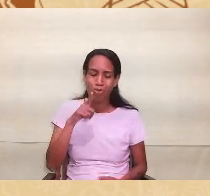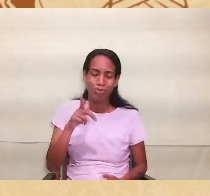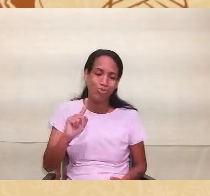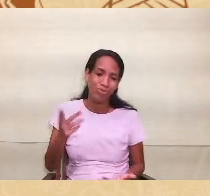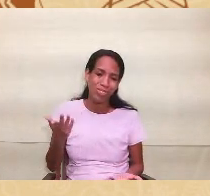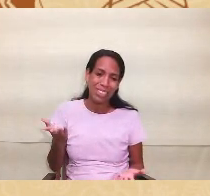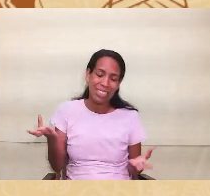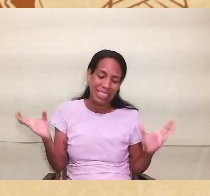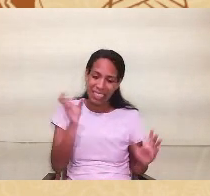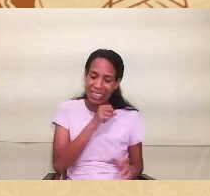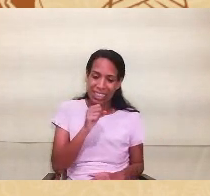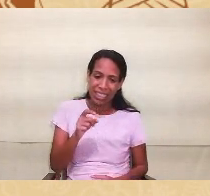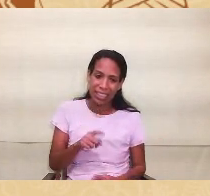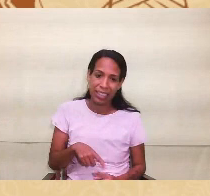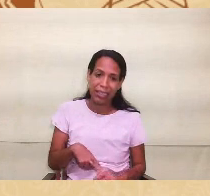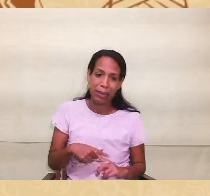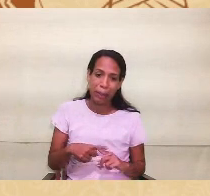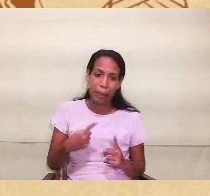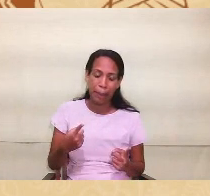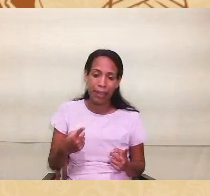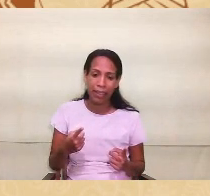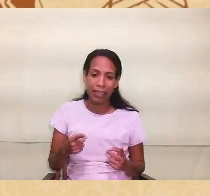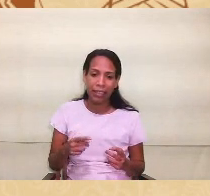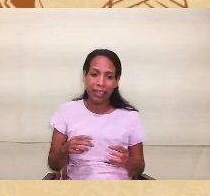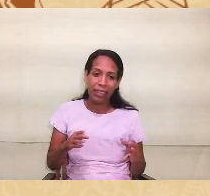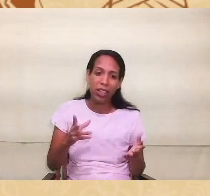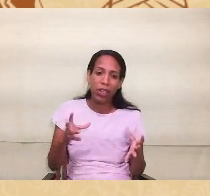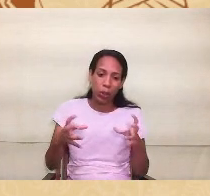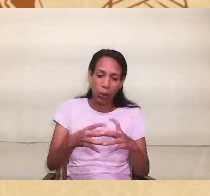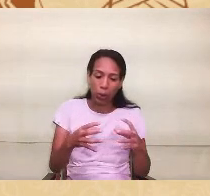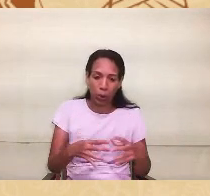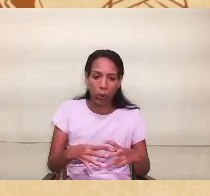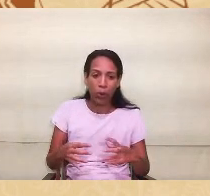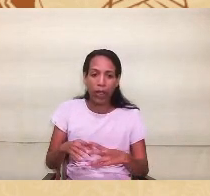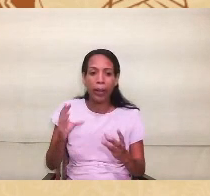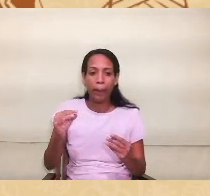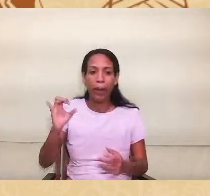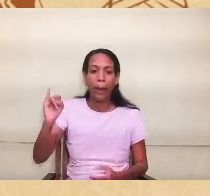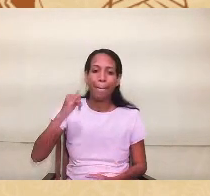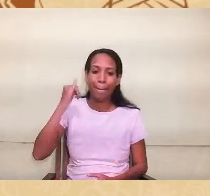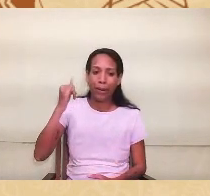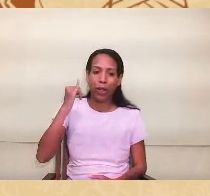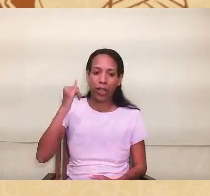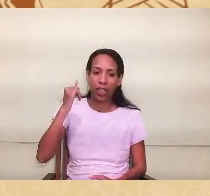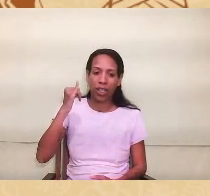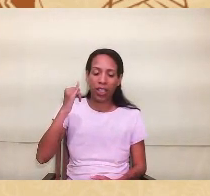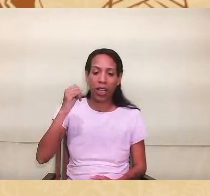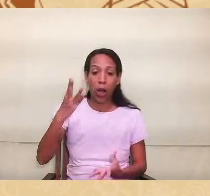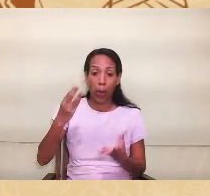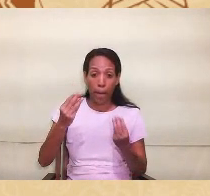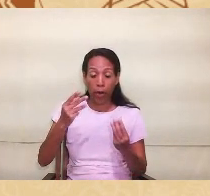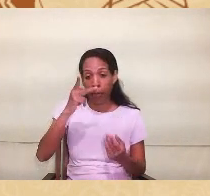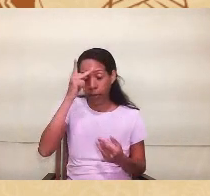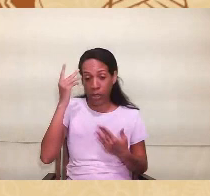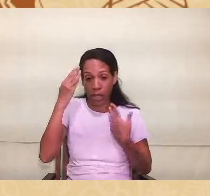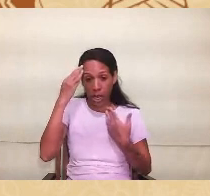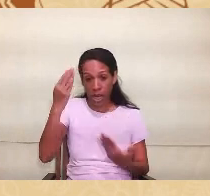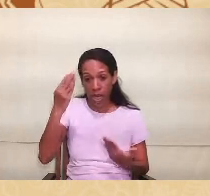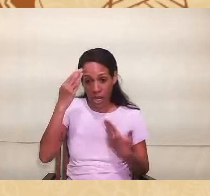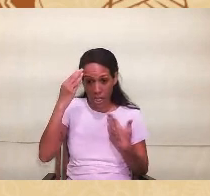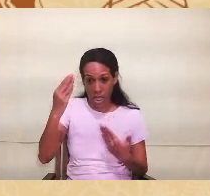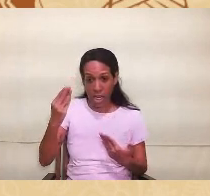mas lutas articuladas, conjuntas, são fundamentais, né? Muitas pessoas agradeceram, foram